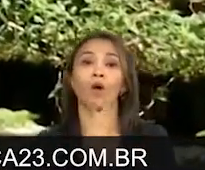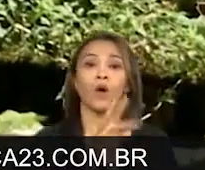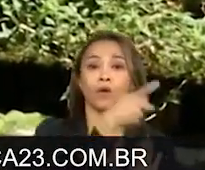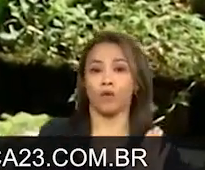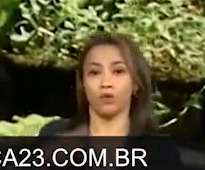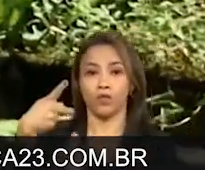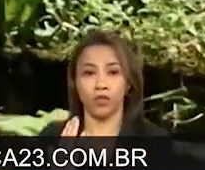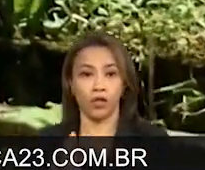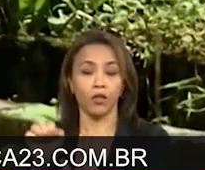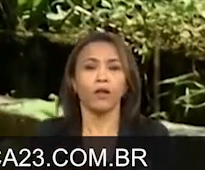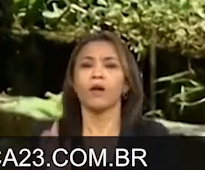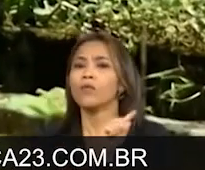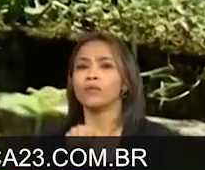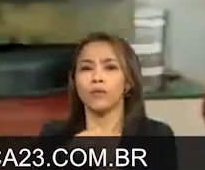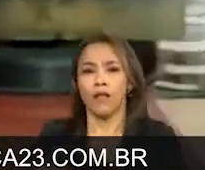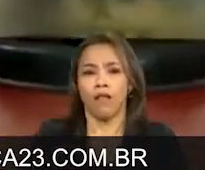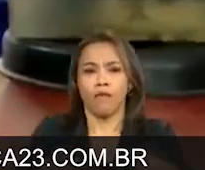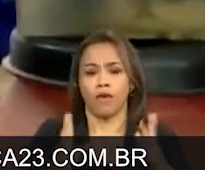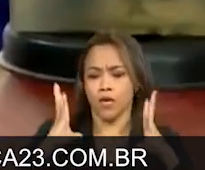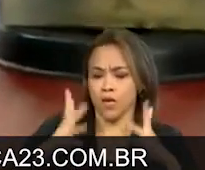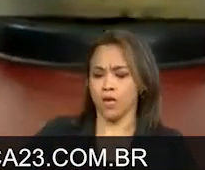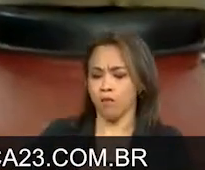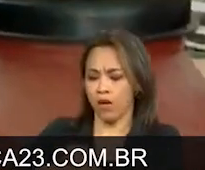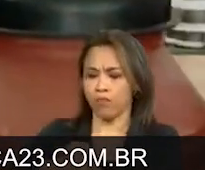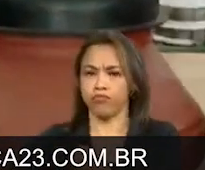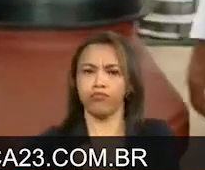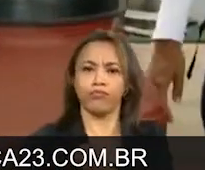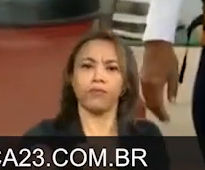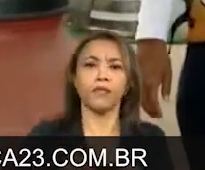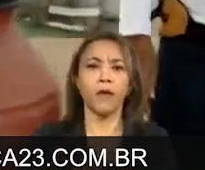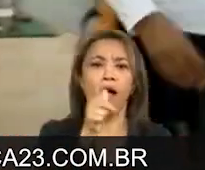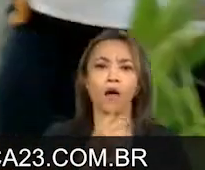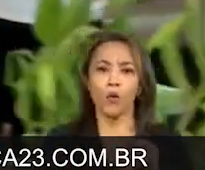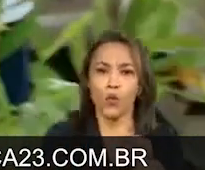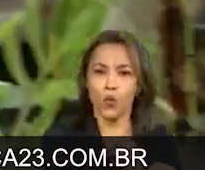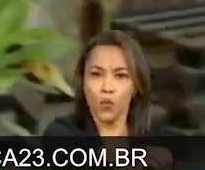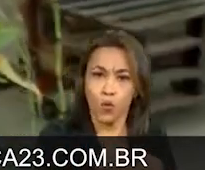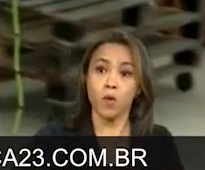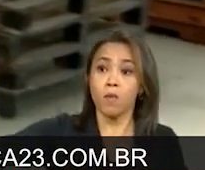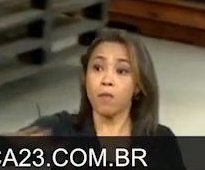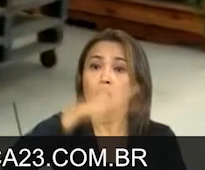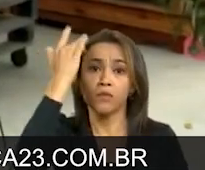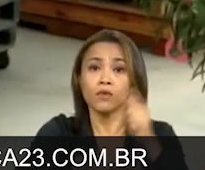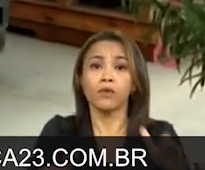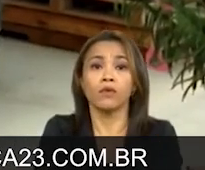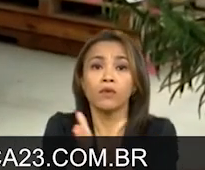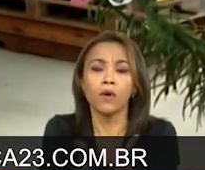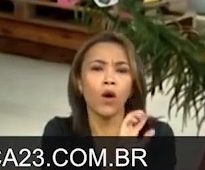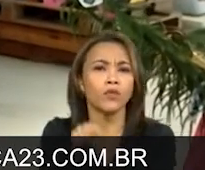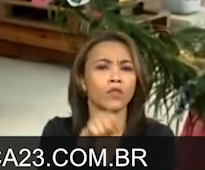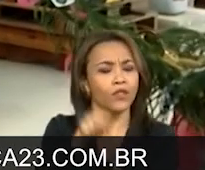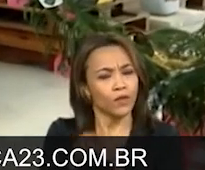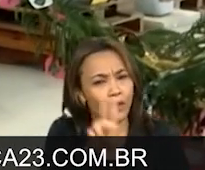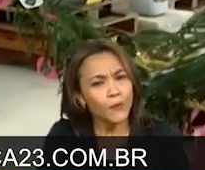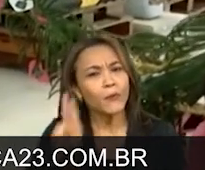que pretendem levar tratamento de esgoto e água potável para regiões carentes. A ideia é utilizar soluções